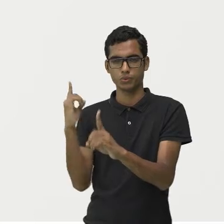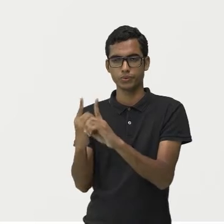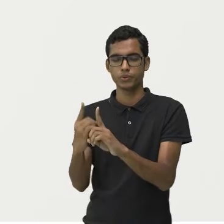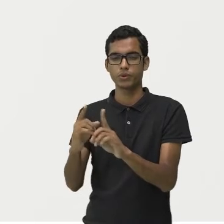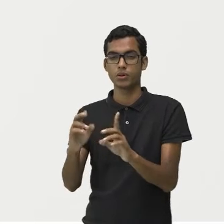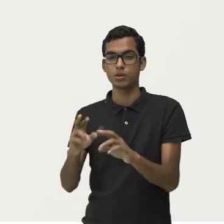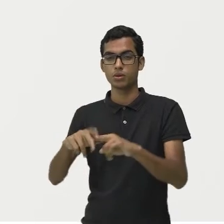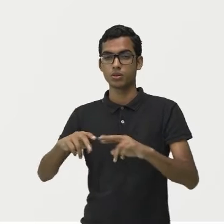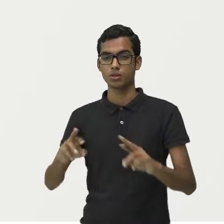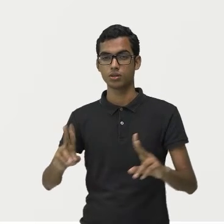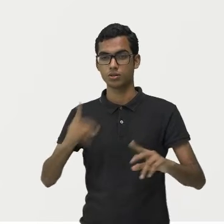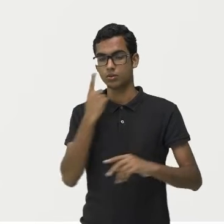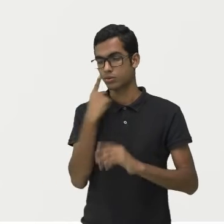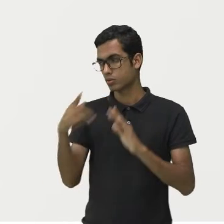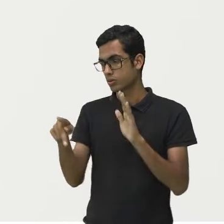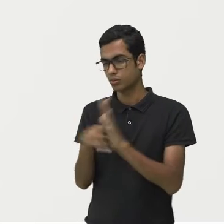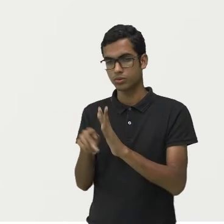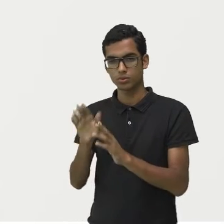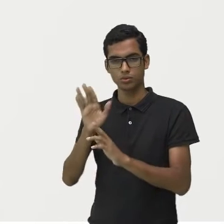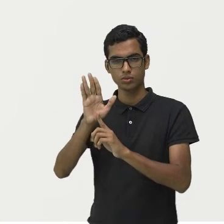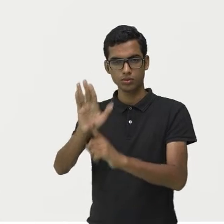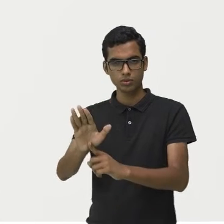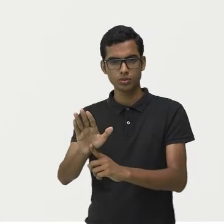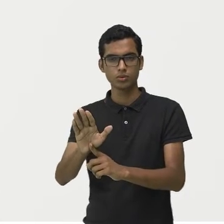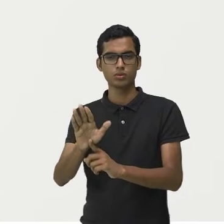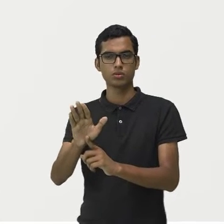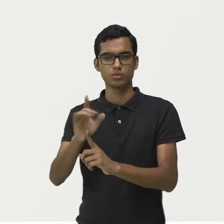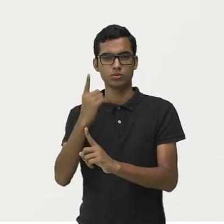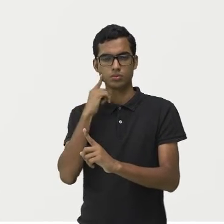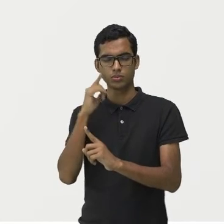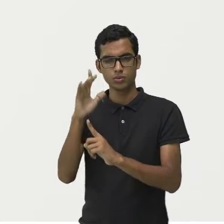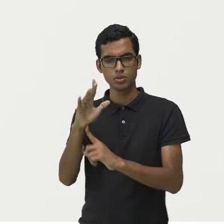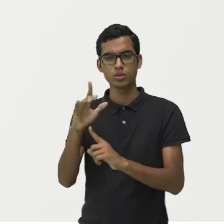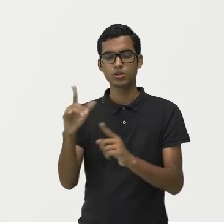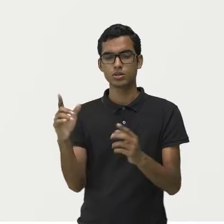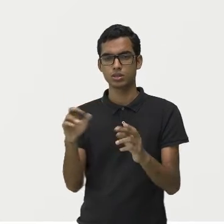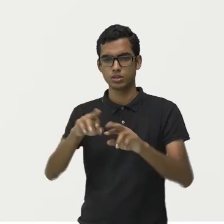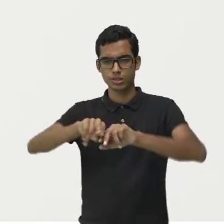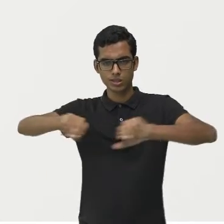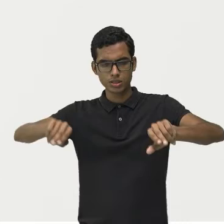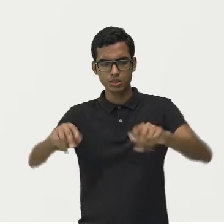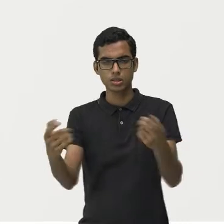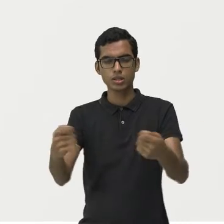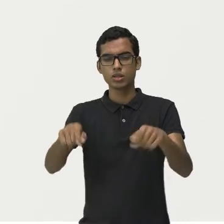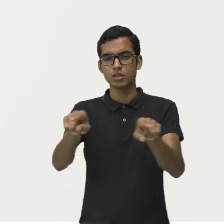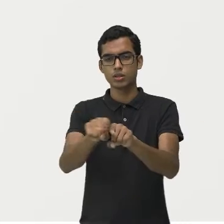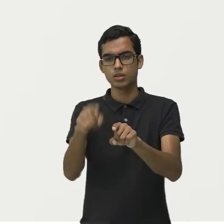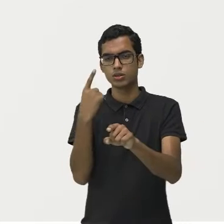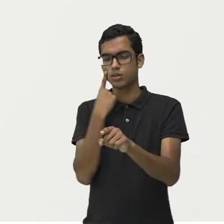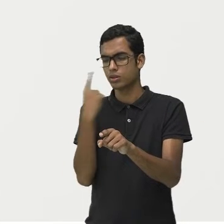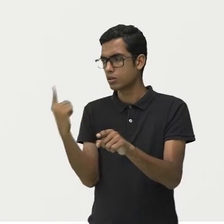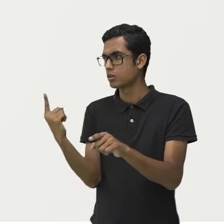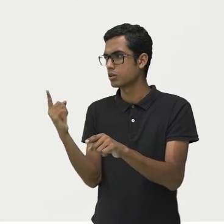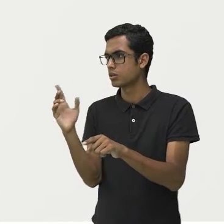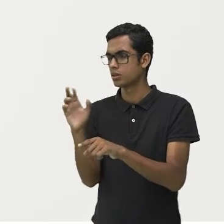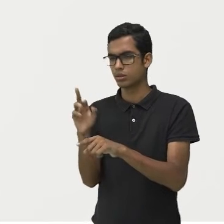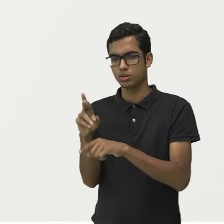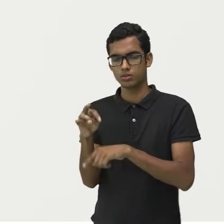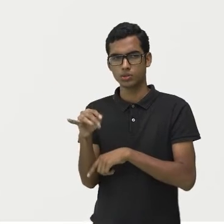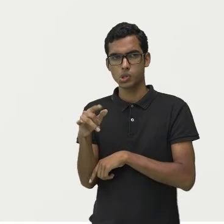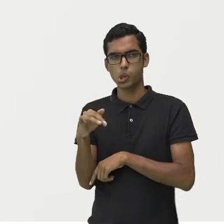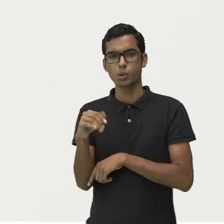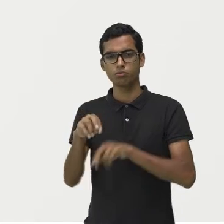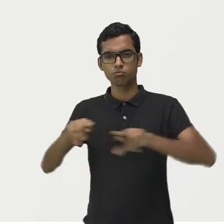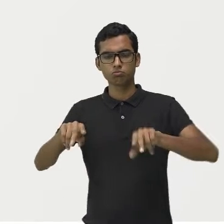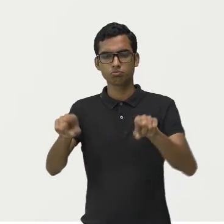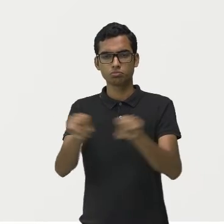divergente. Os raios luminosos refletidos, eles divergem. Mas os raios refletidos